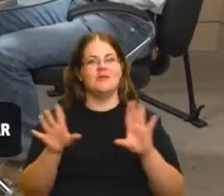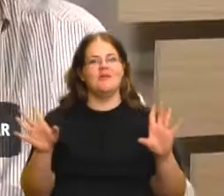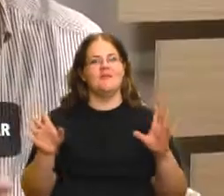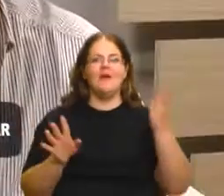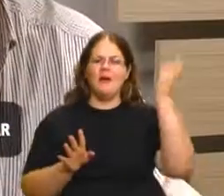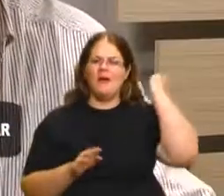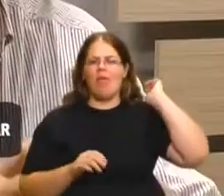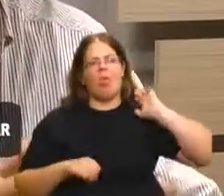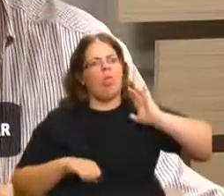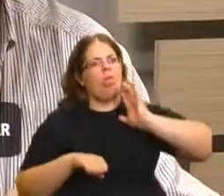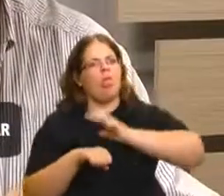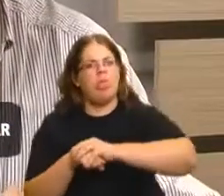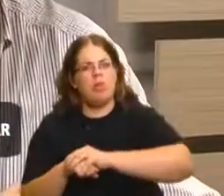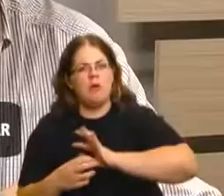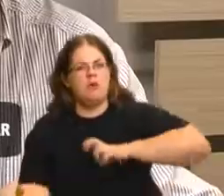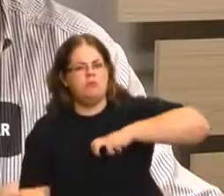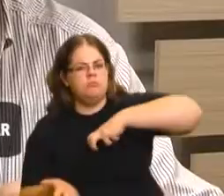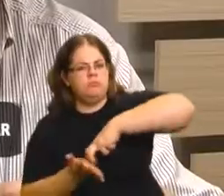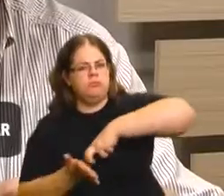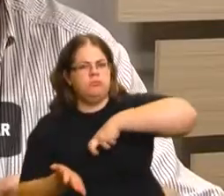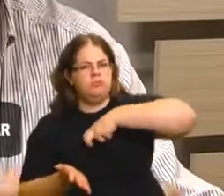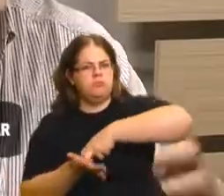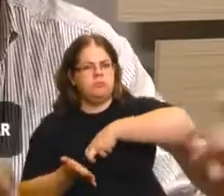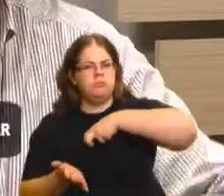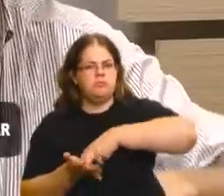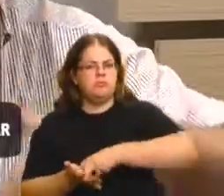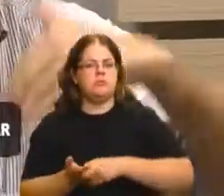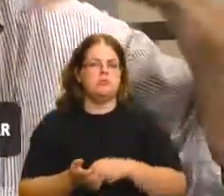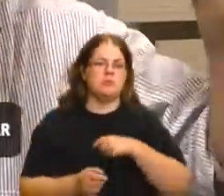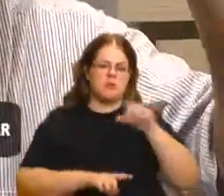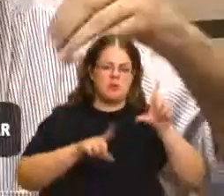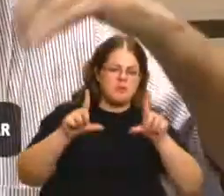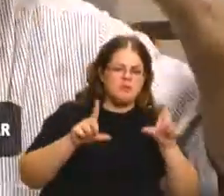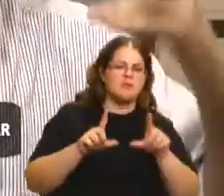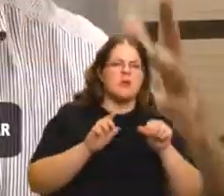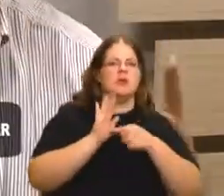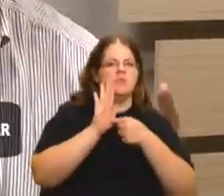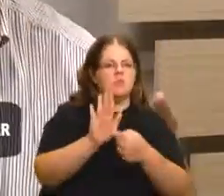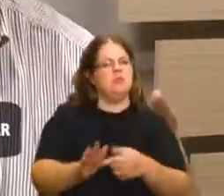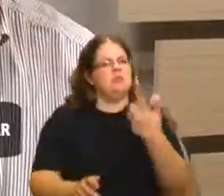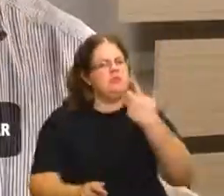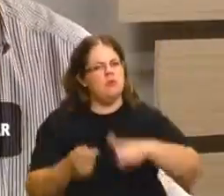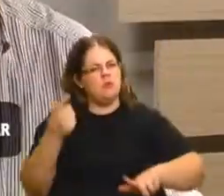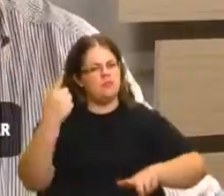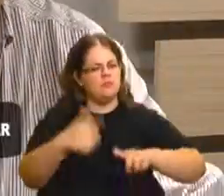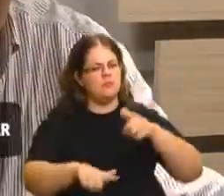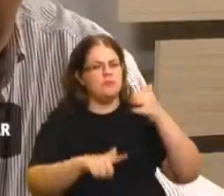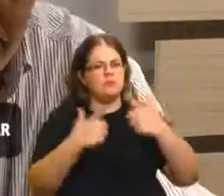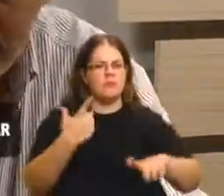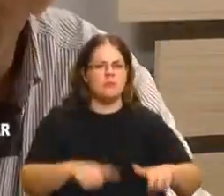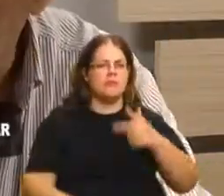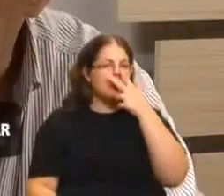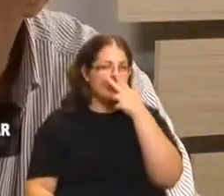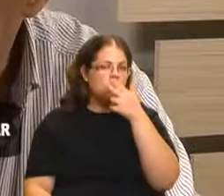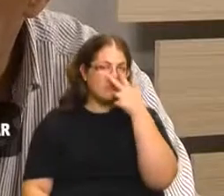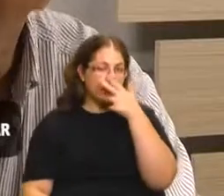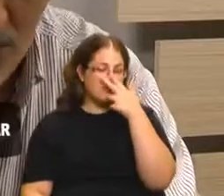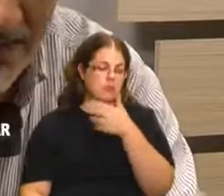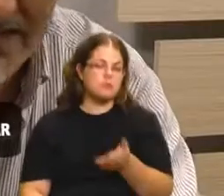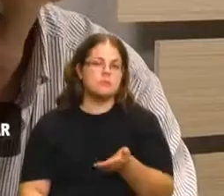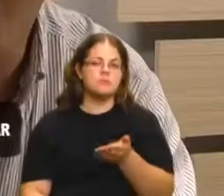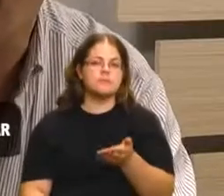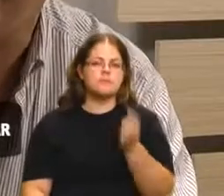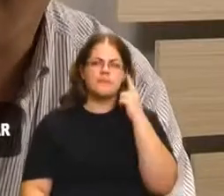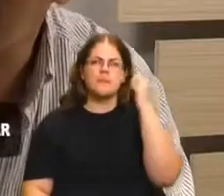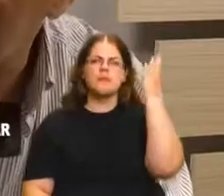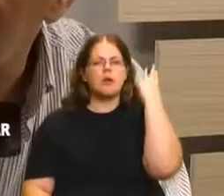imensa. Porque o jornal, quando acha uma corrupção, ele repete aquilo 4, 5, 10 vezes. Agora, se pensar o